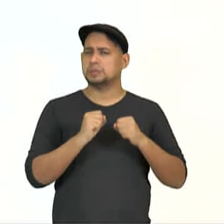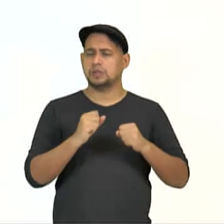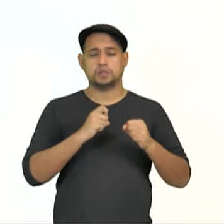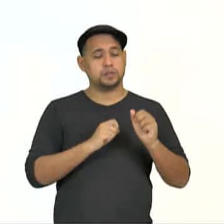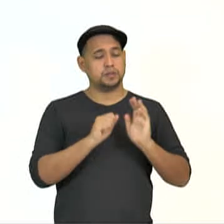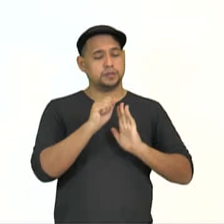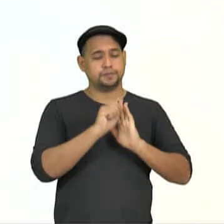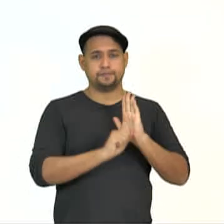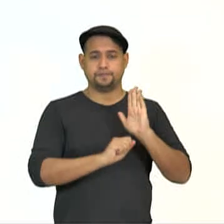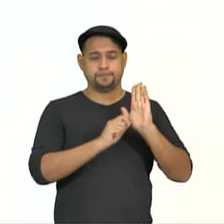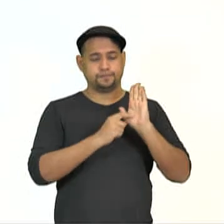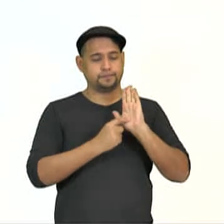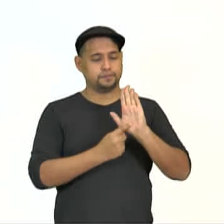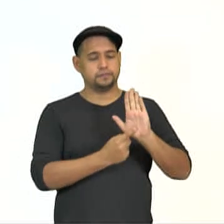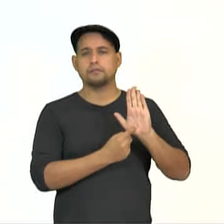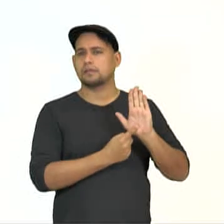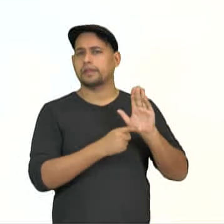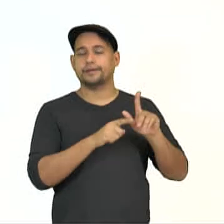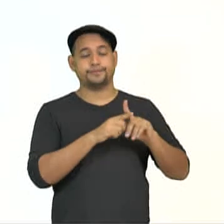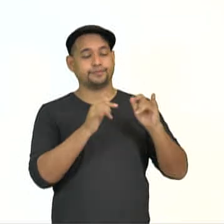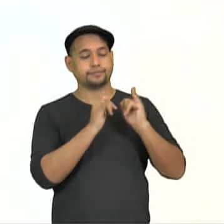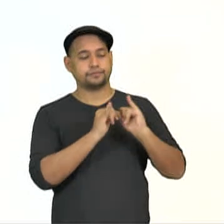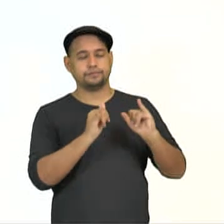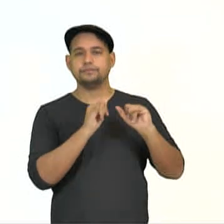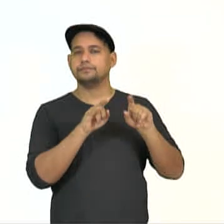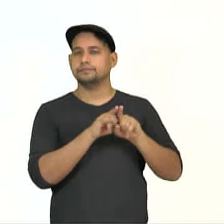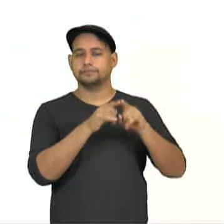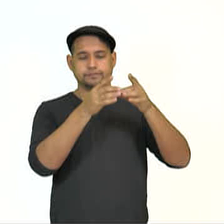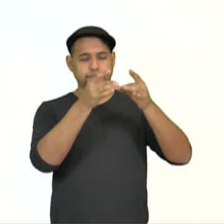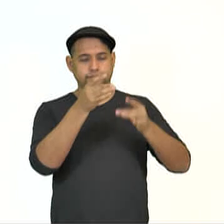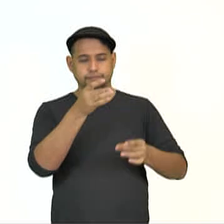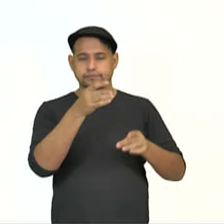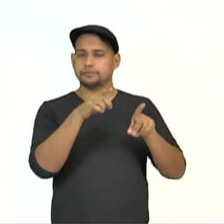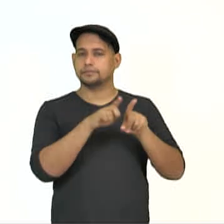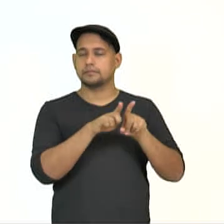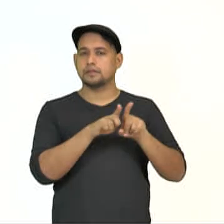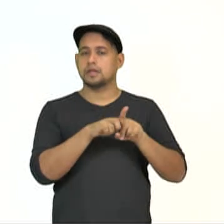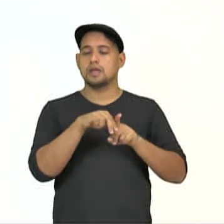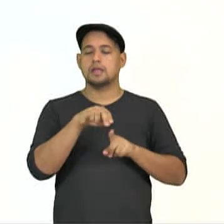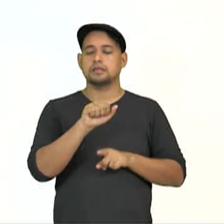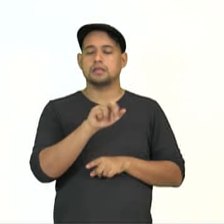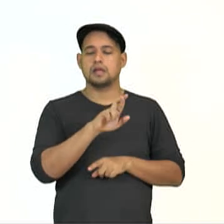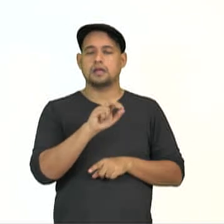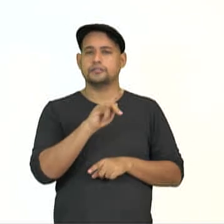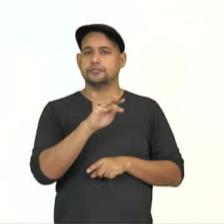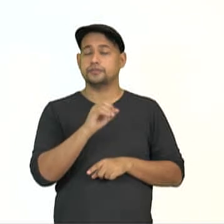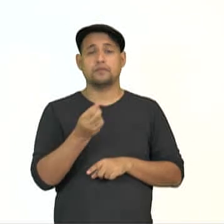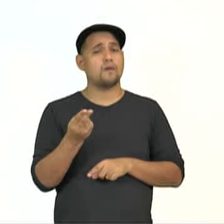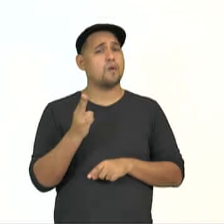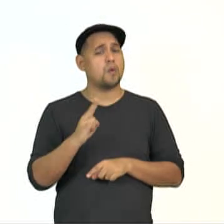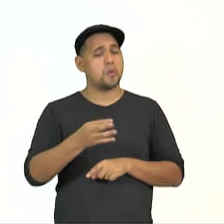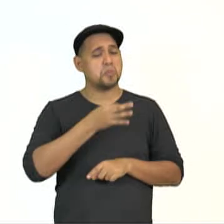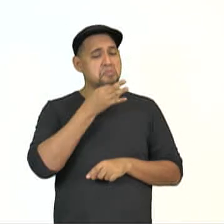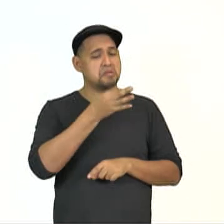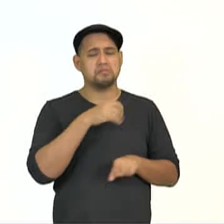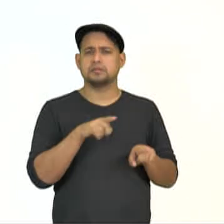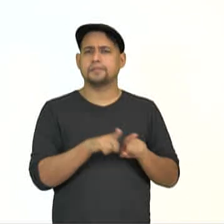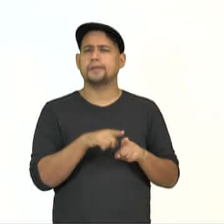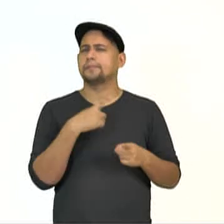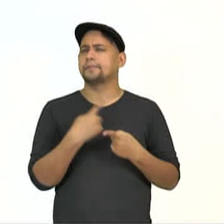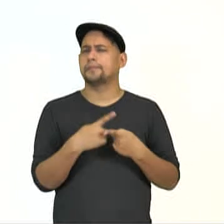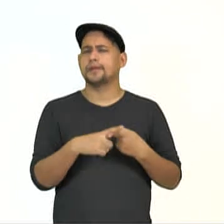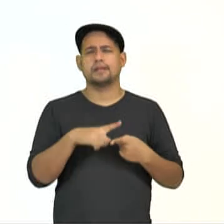texto expositivo, informativo, descritivo, narrativo ou opinativo, porque ela